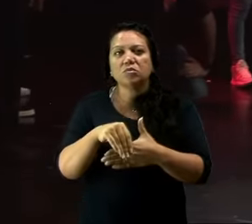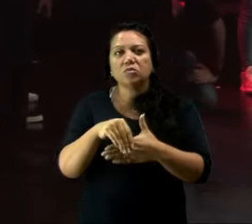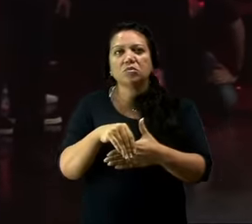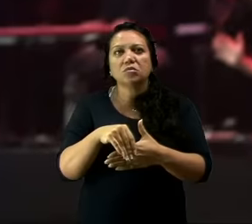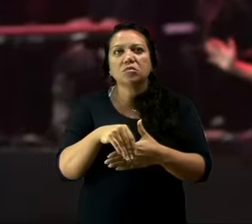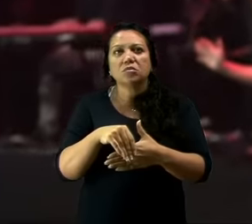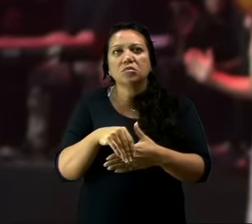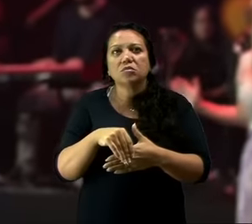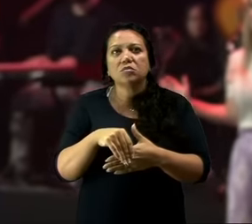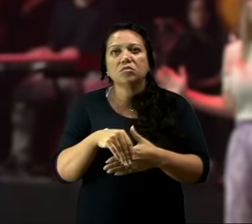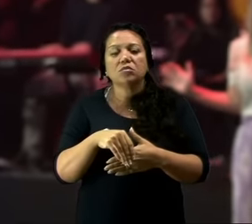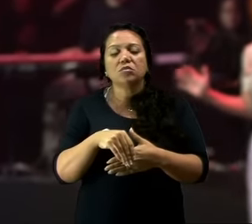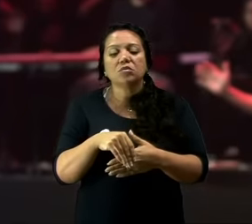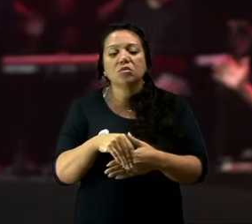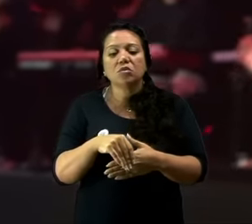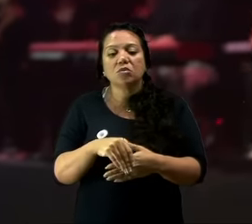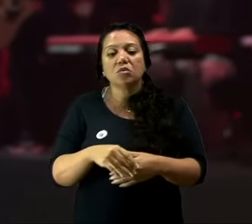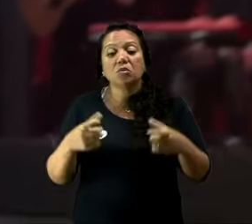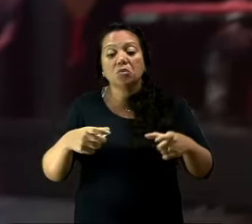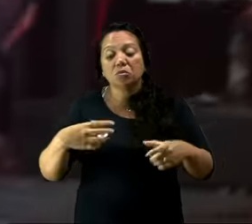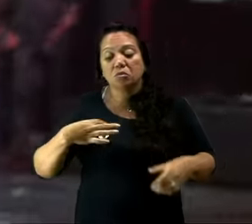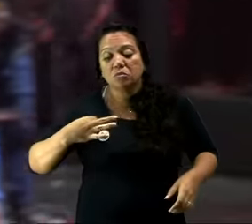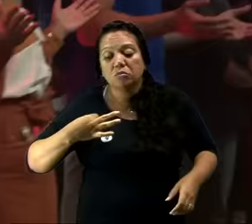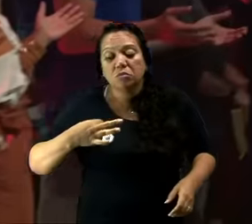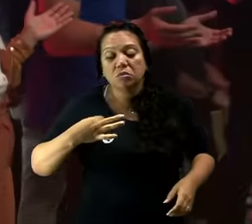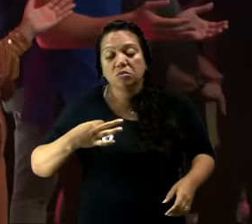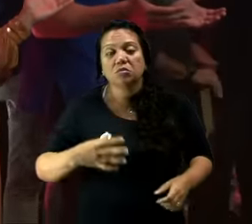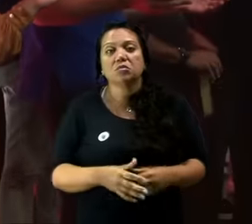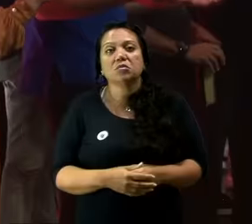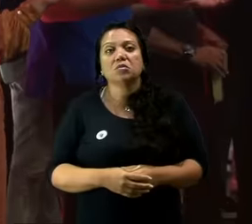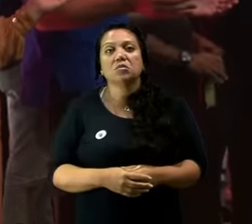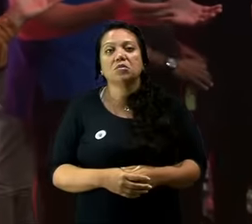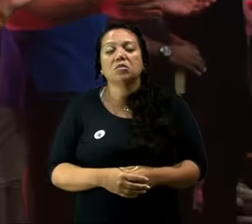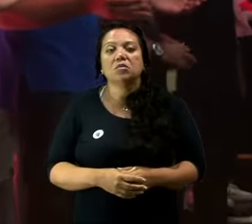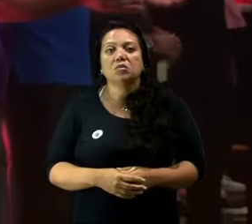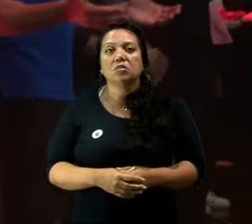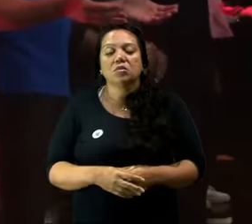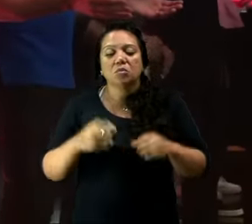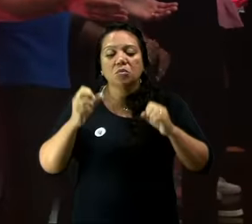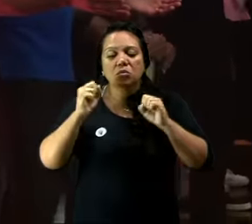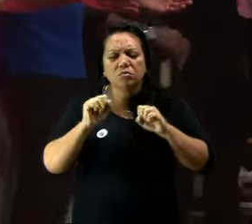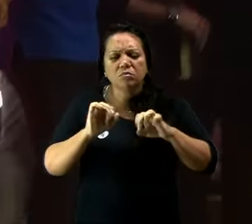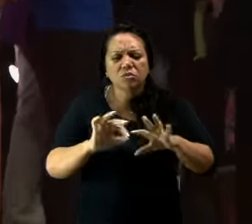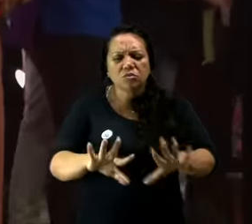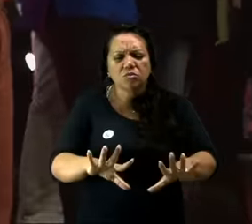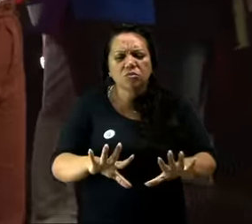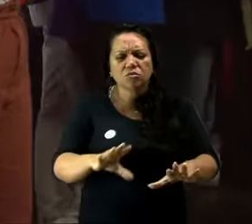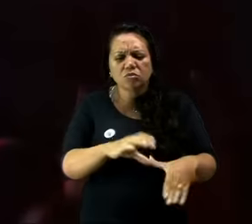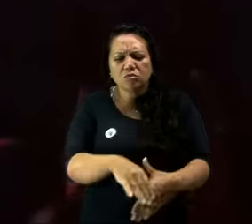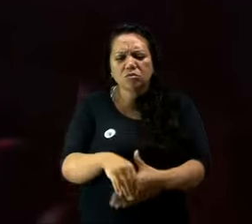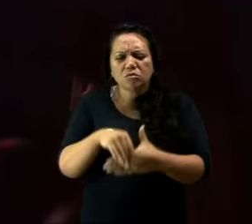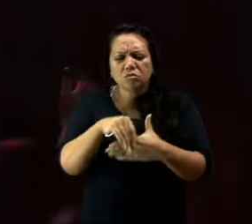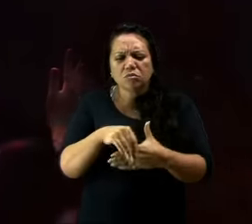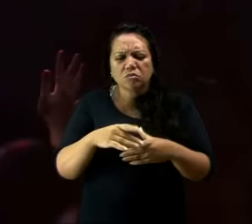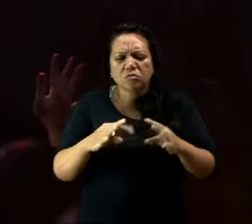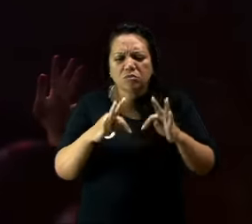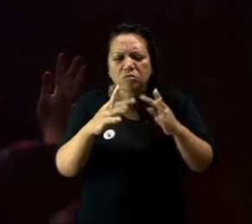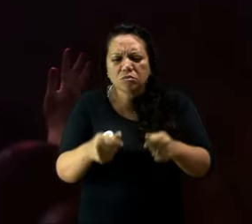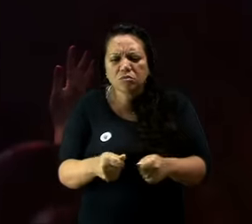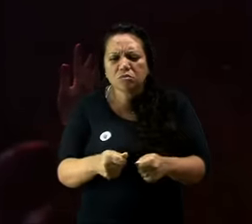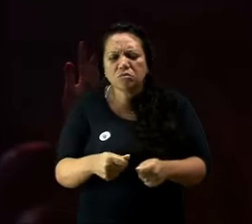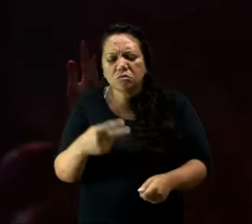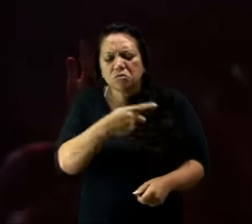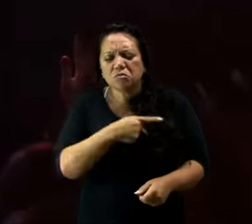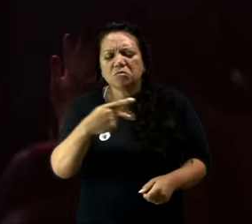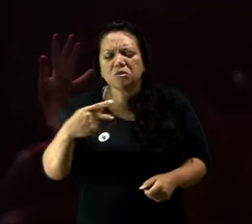membro, onde eu sou membro. Eu abençoo a minha liderança. Eu abençoo os meus